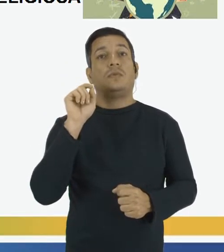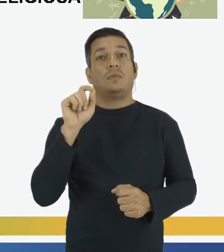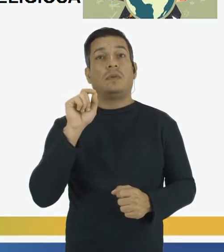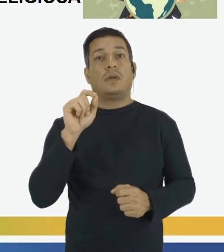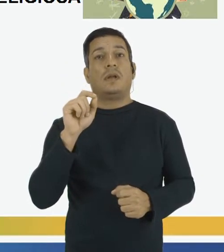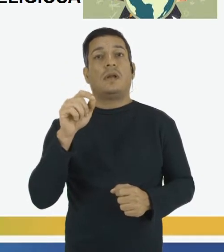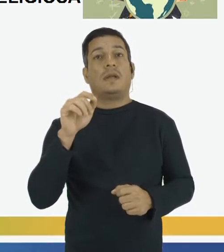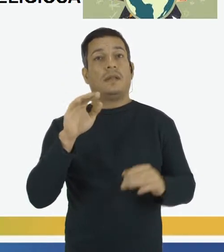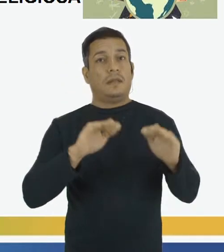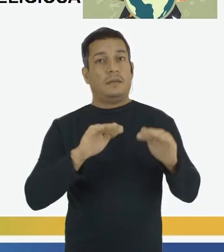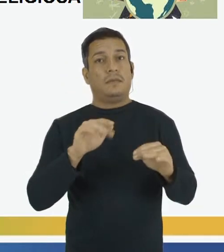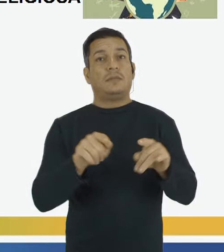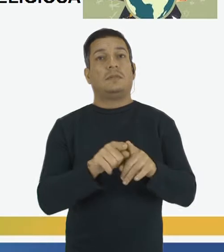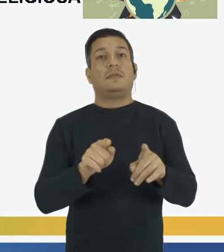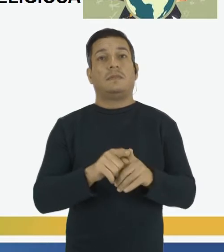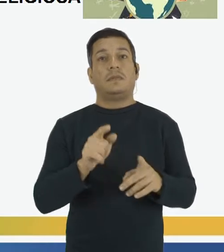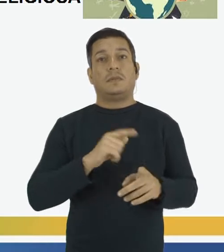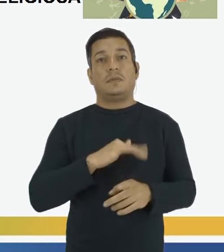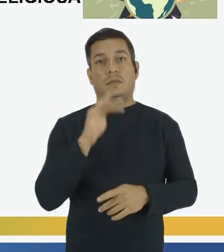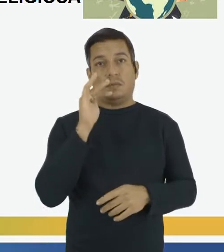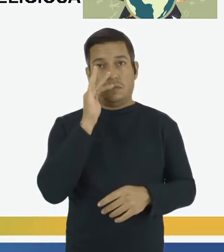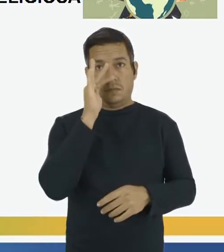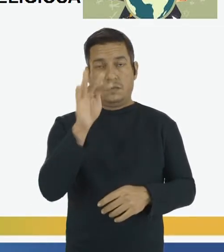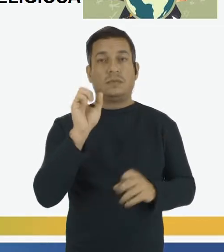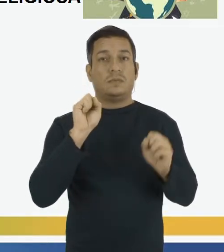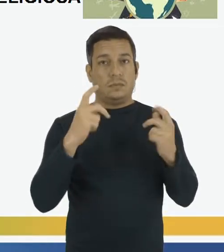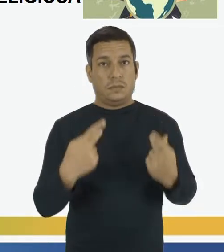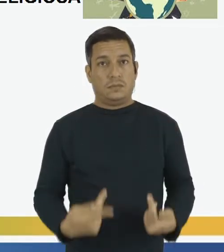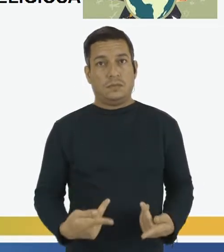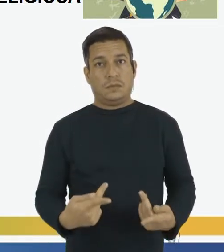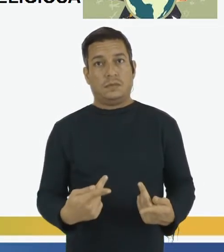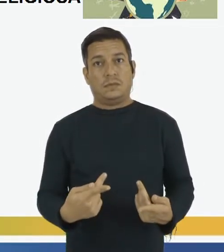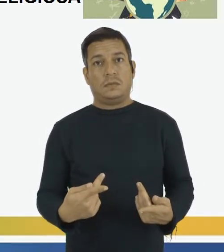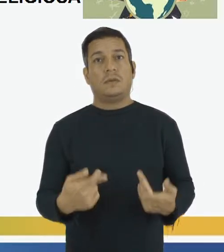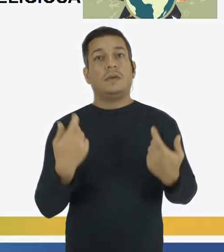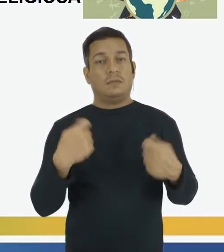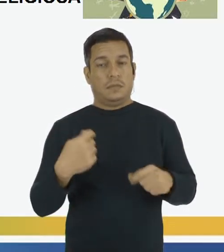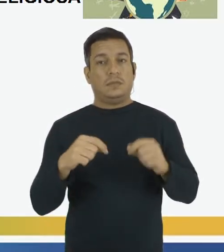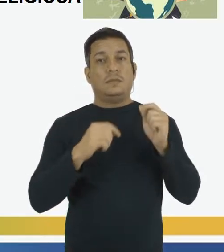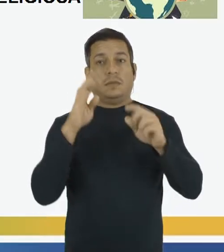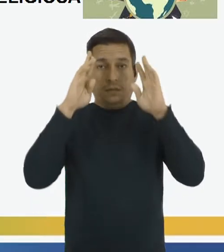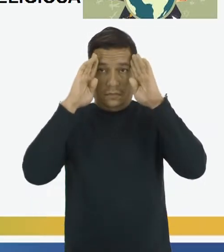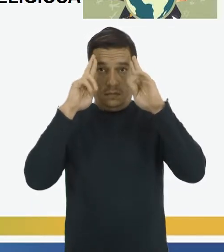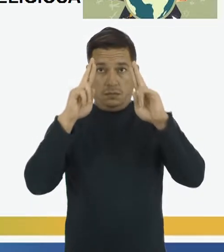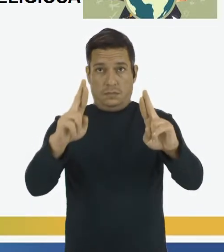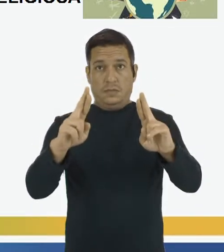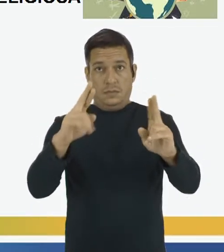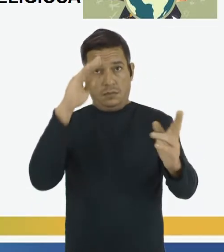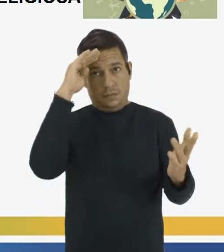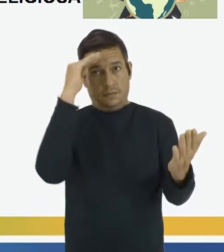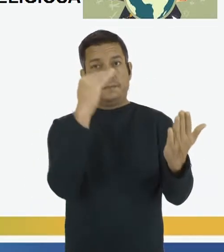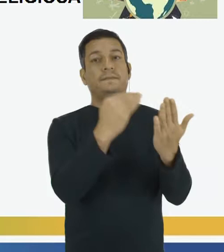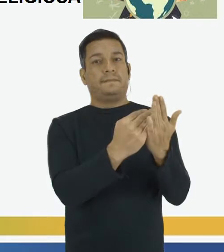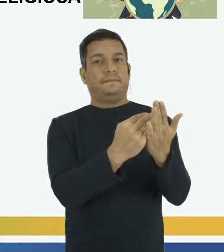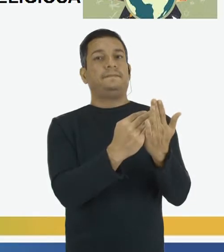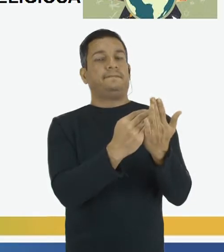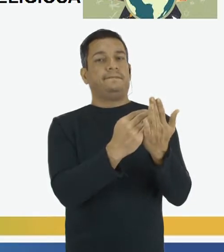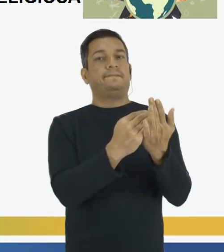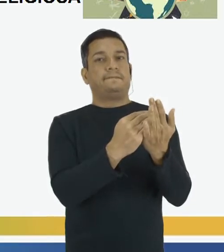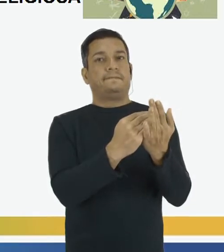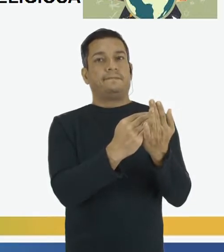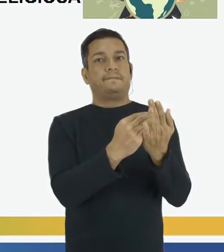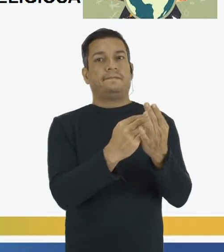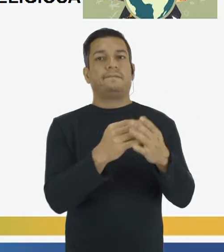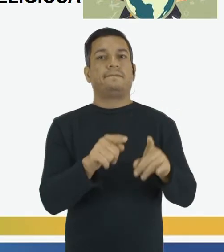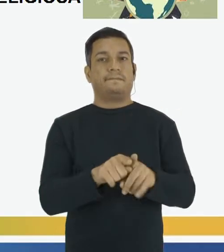qual depende o destino do ser humano e ao qual se deve respeito